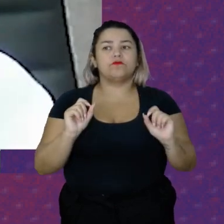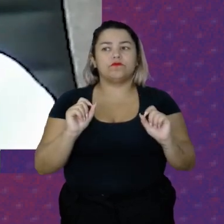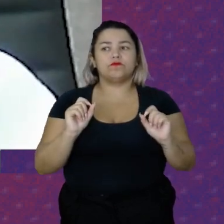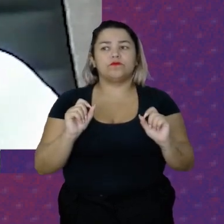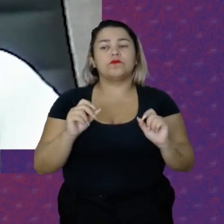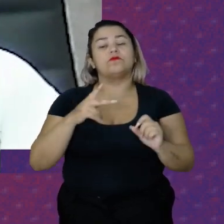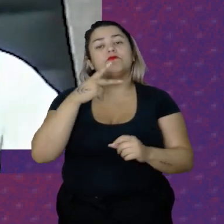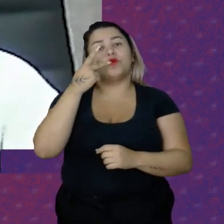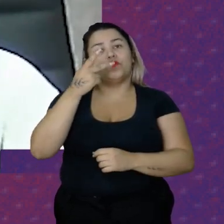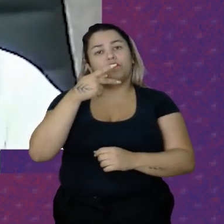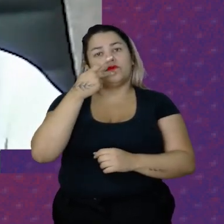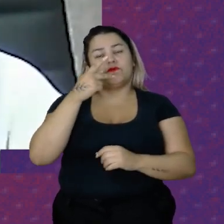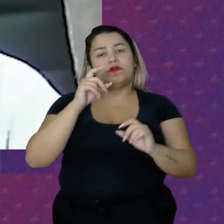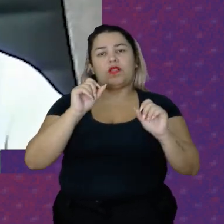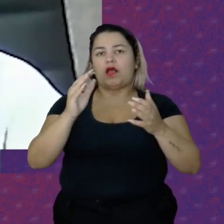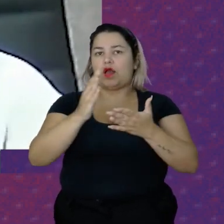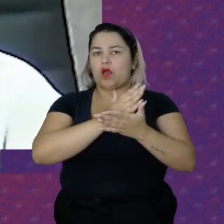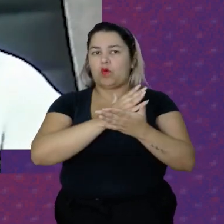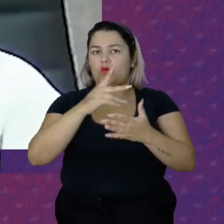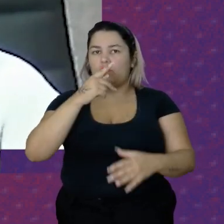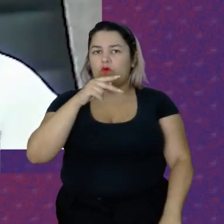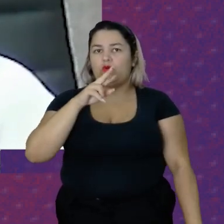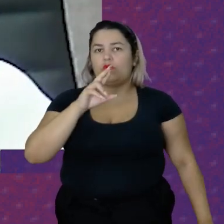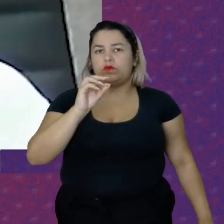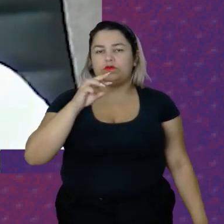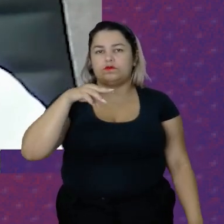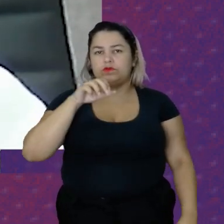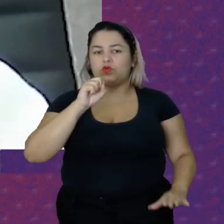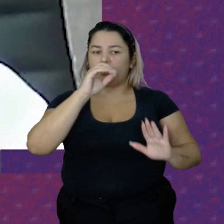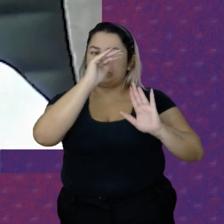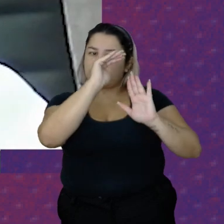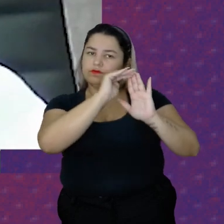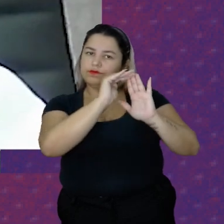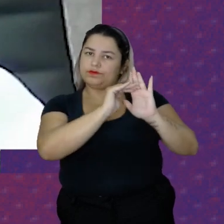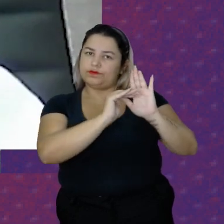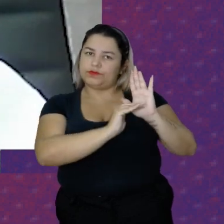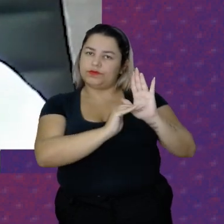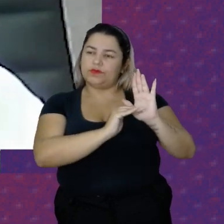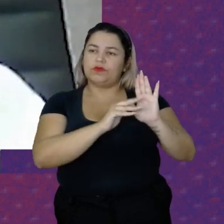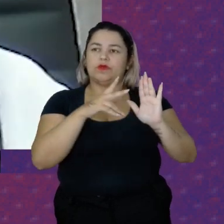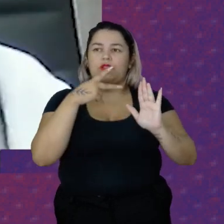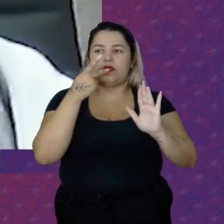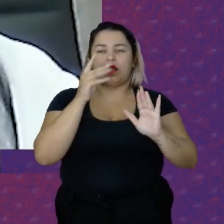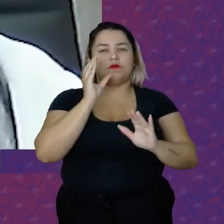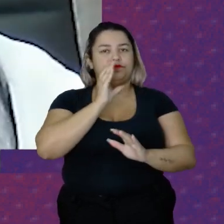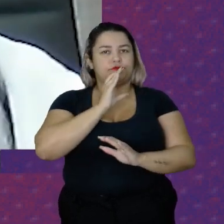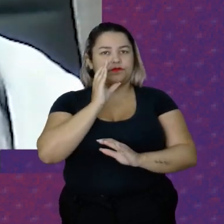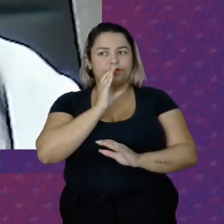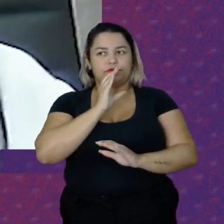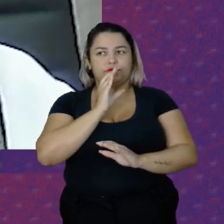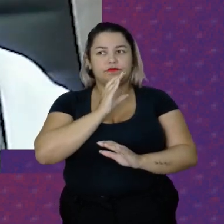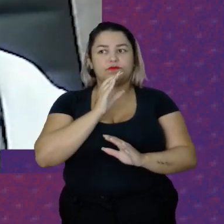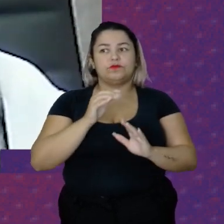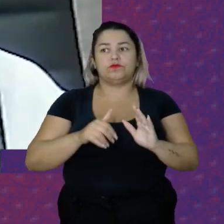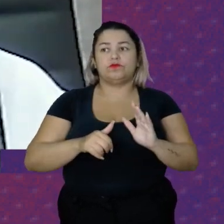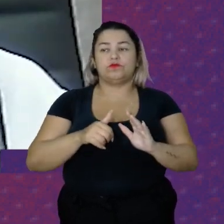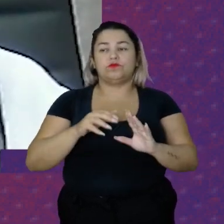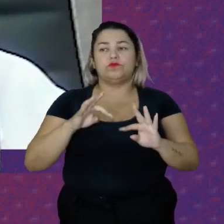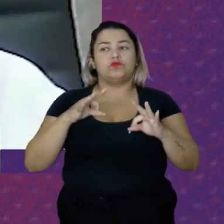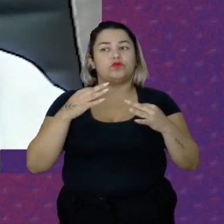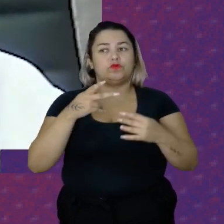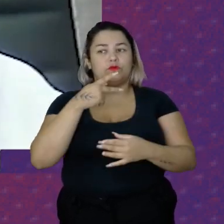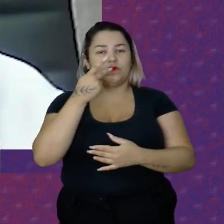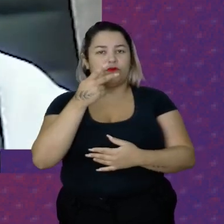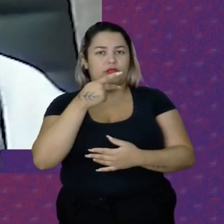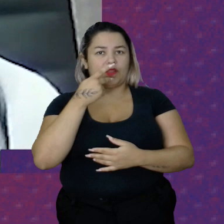vou citar alguns programas e talvez alguns deles eu precise dar uma pontuadazinha rápida. Vou começar pelo que todo mundo gosta de falar,